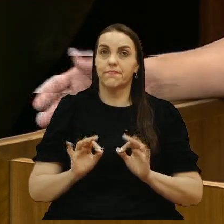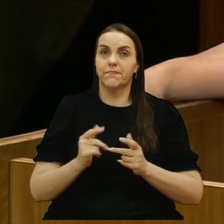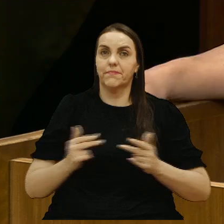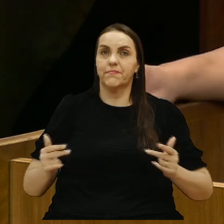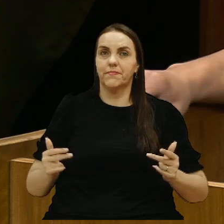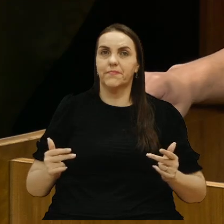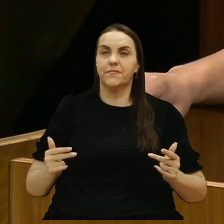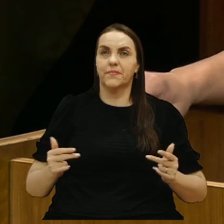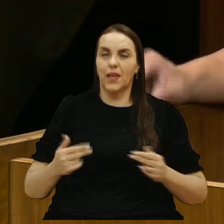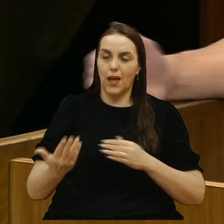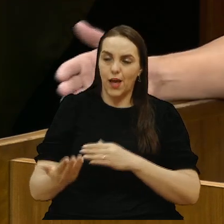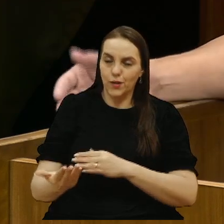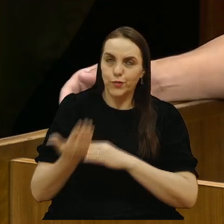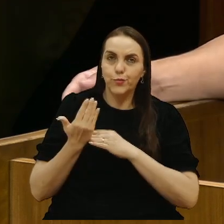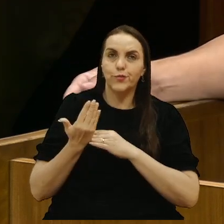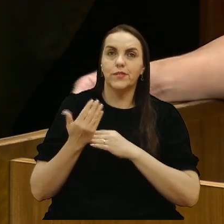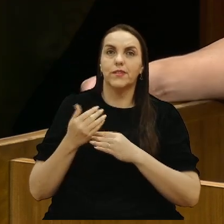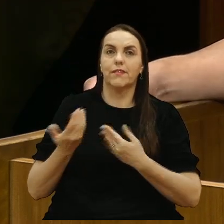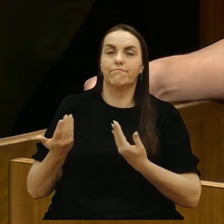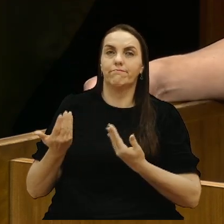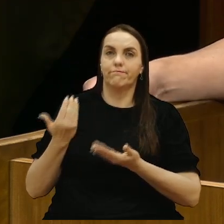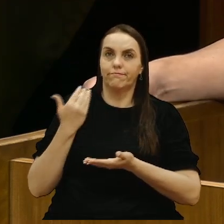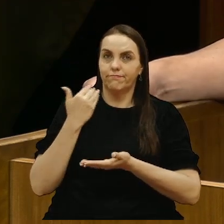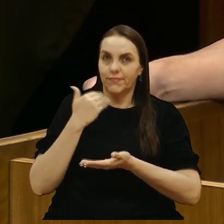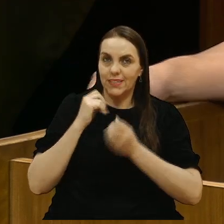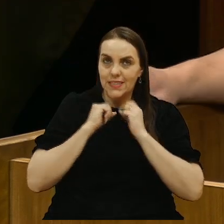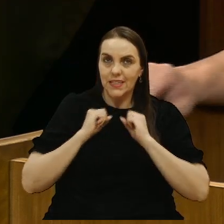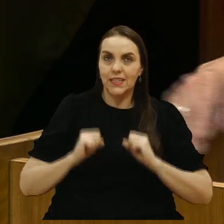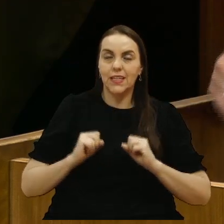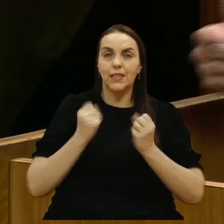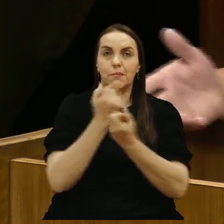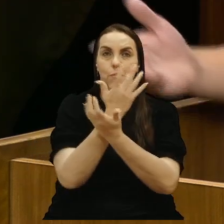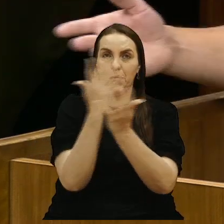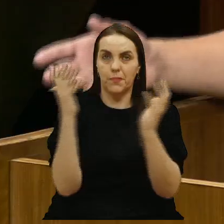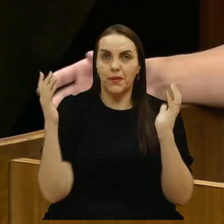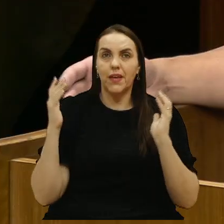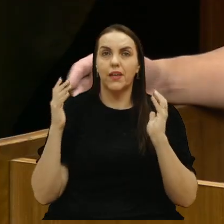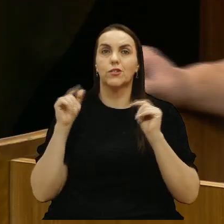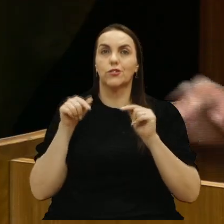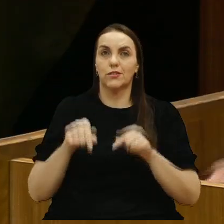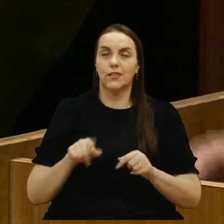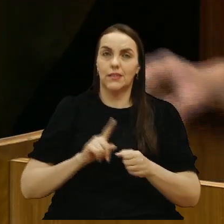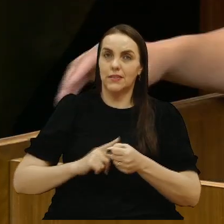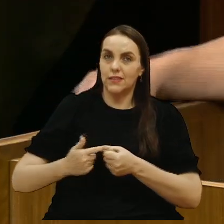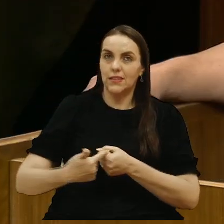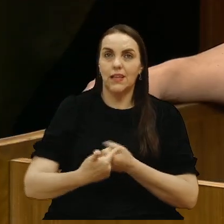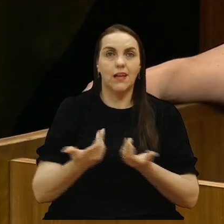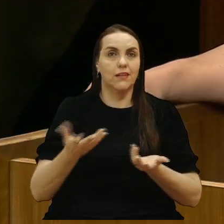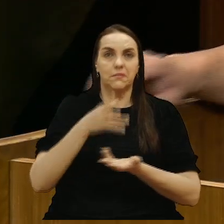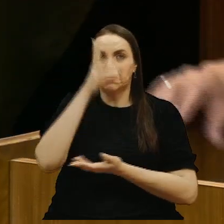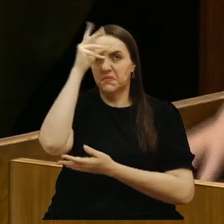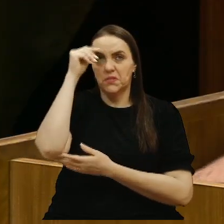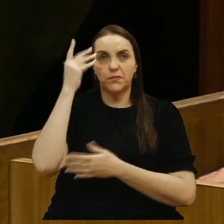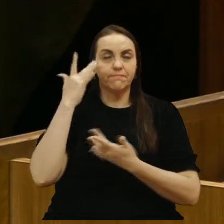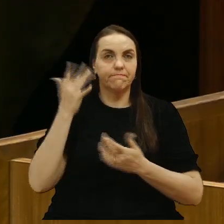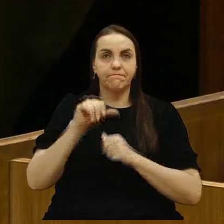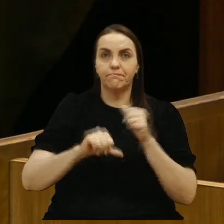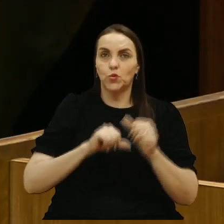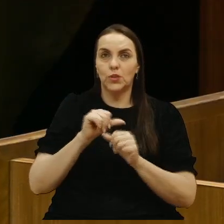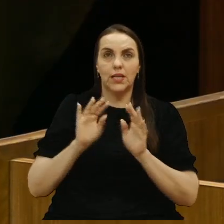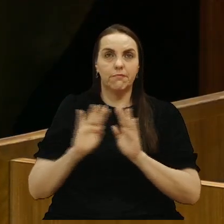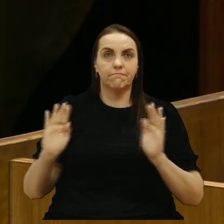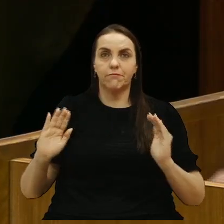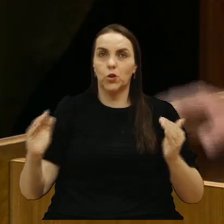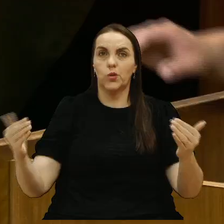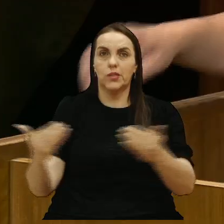buscar auxílio, buscar, junto à Secretaria do Meio Ambiente, ao município, recursos para que a gente mude esses containers, porque senão aquele